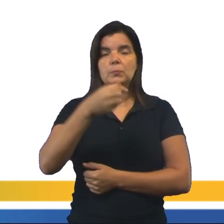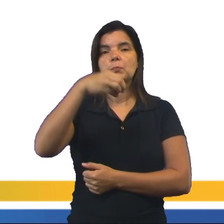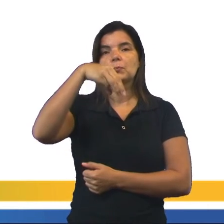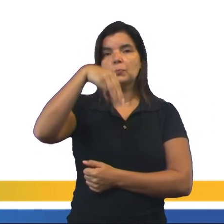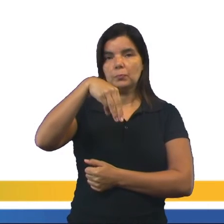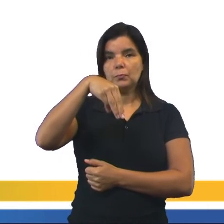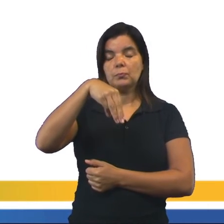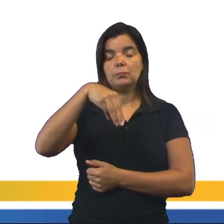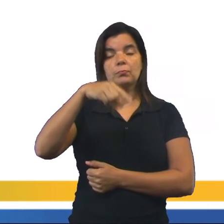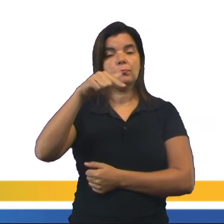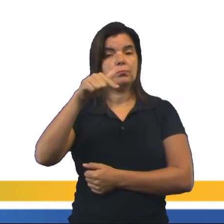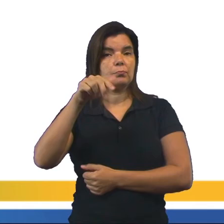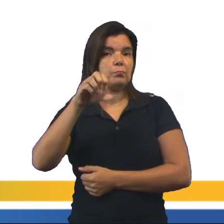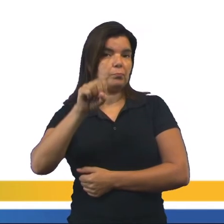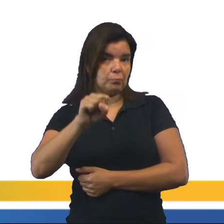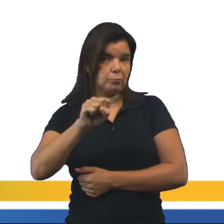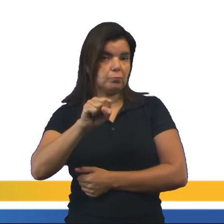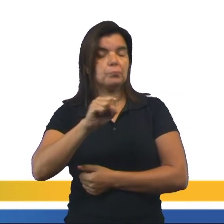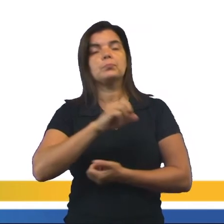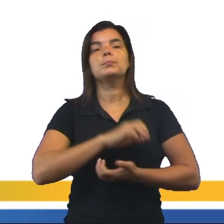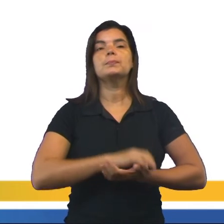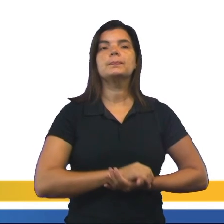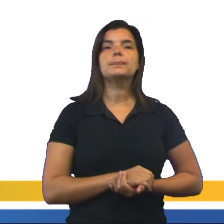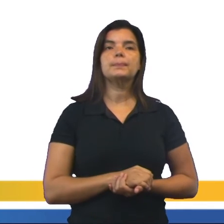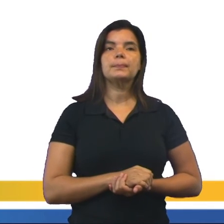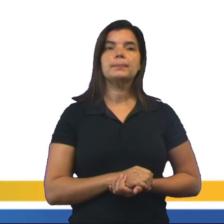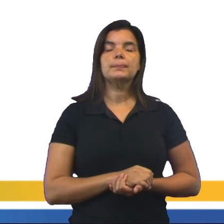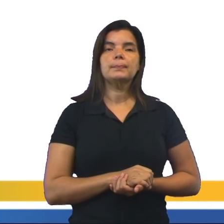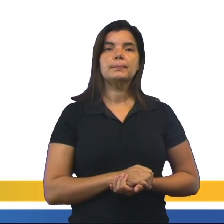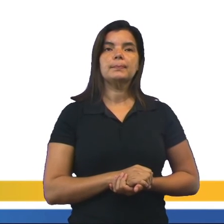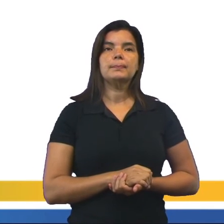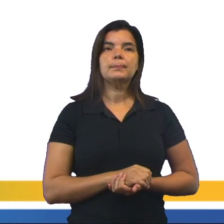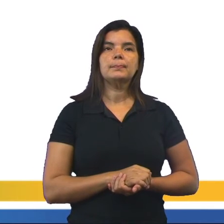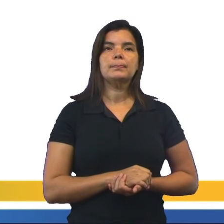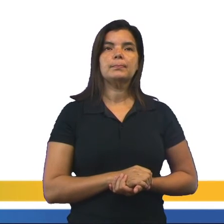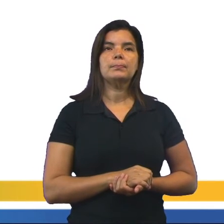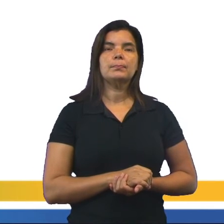0,2 mede 78 graus.